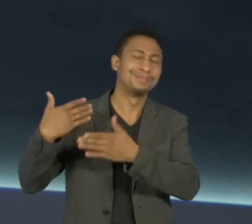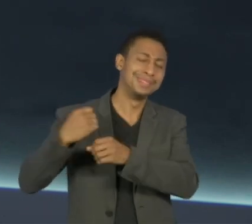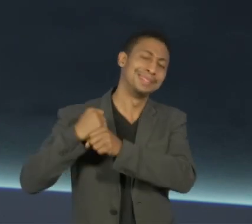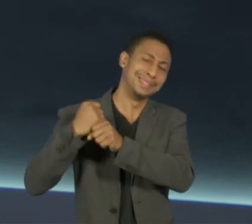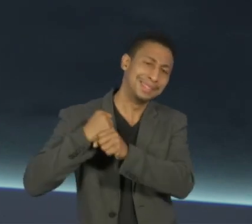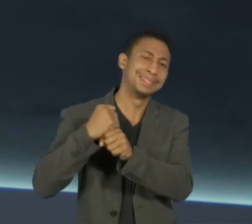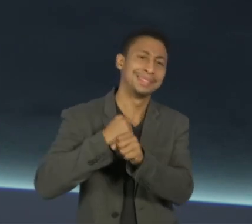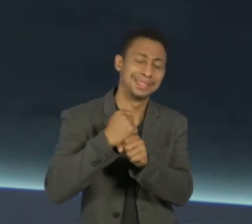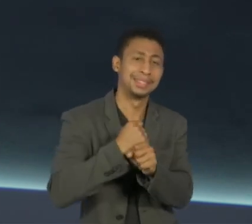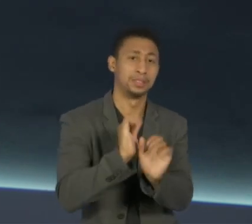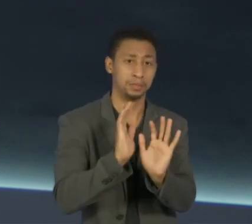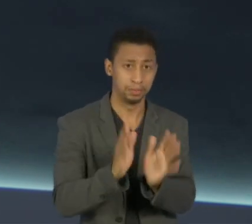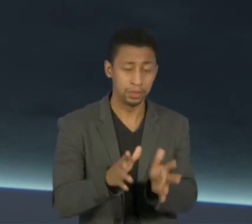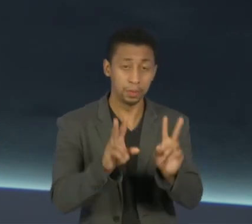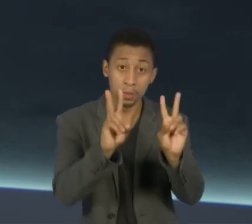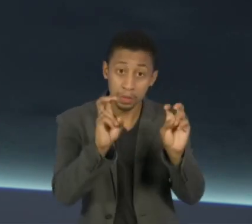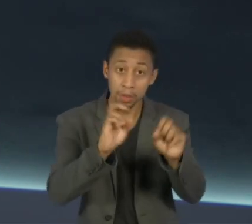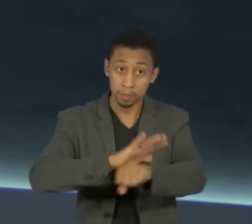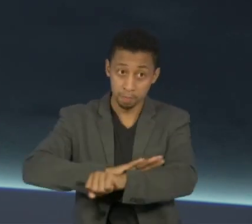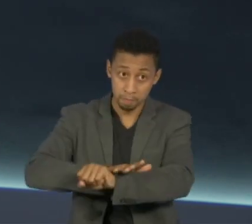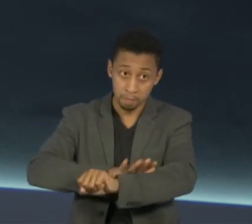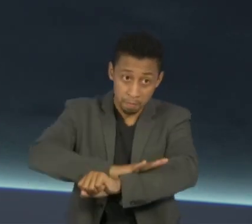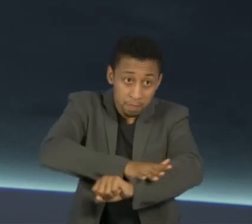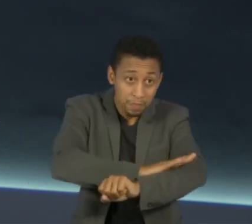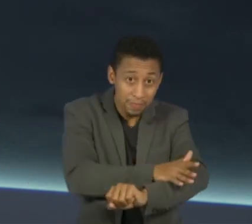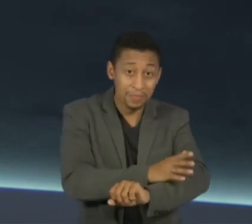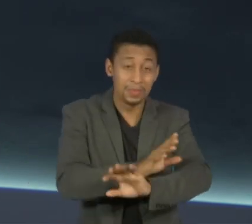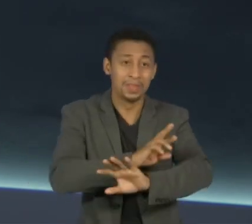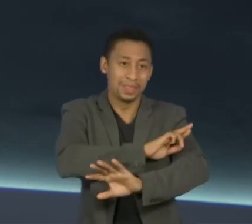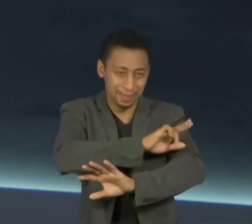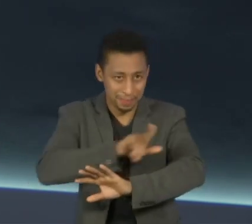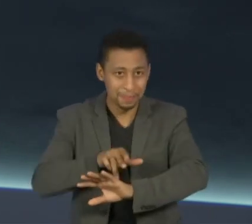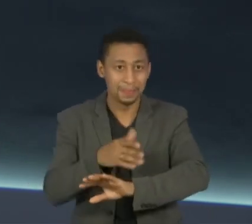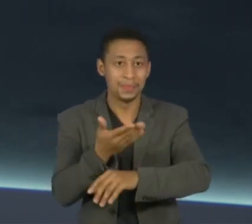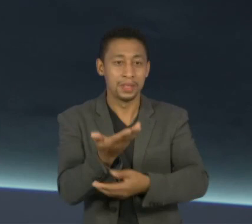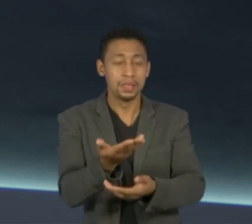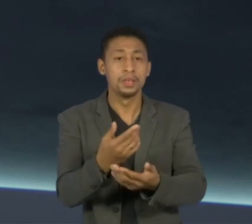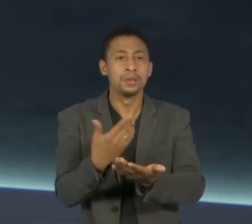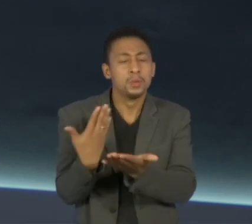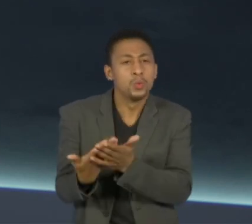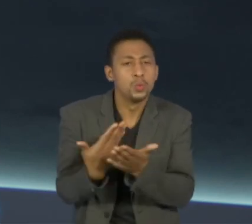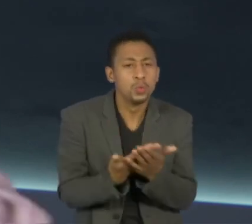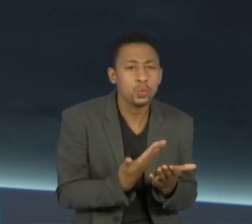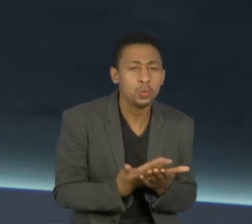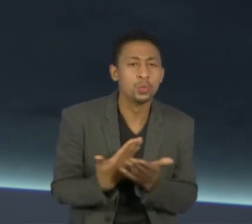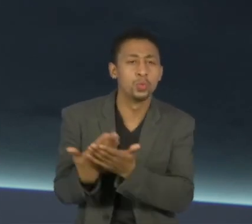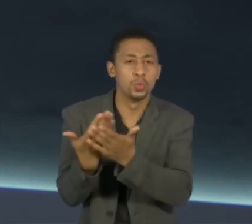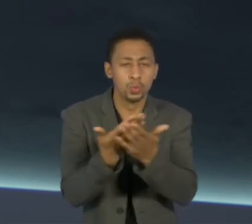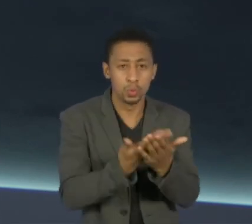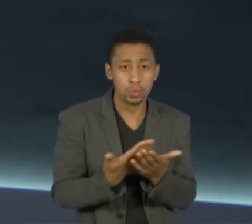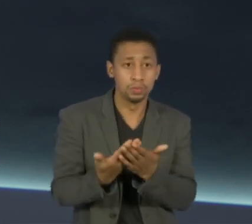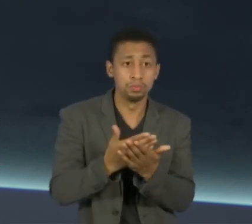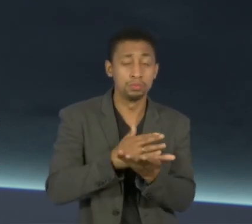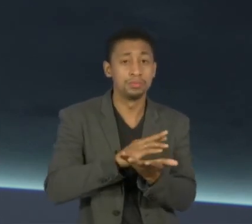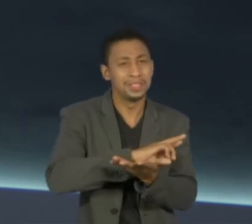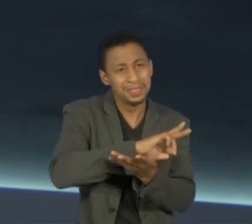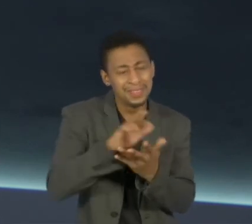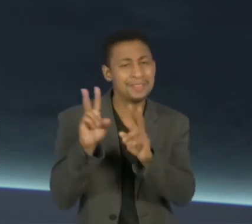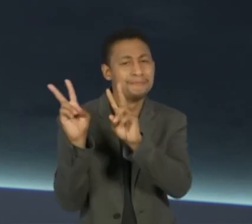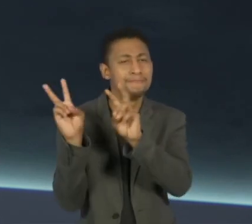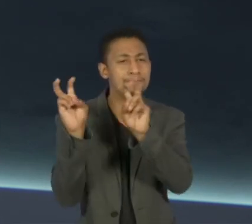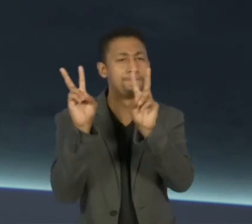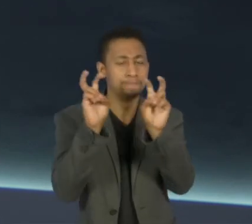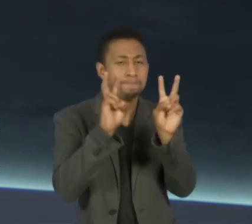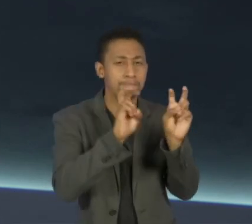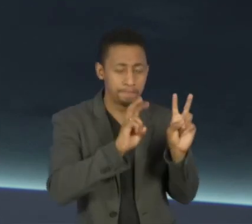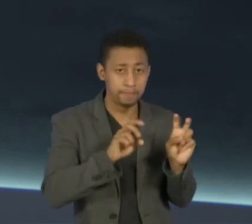anos, para as questões raciais. E estuda essa problemática toda sobre diversos aspectos. Você